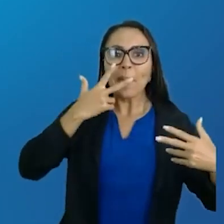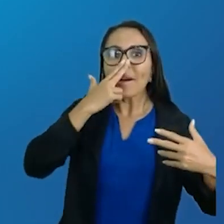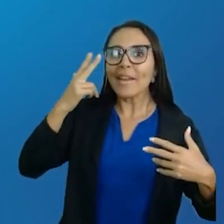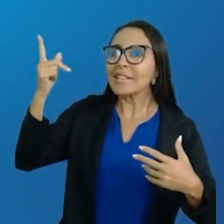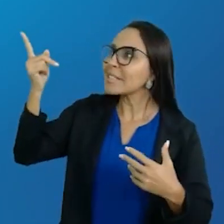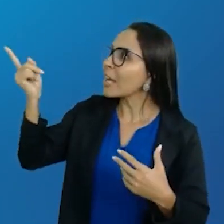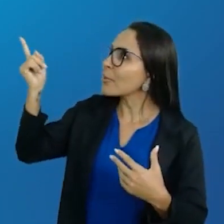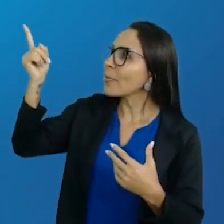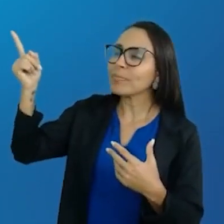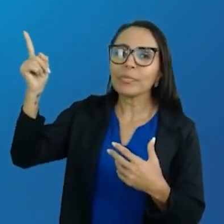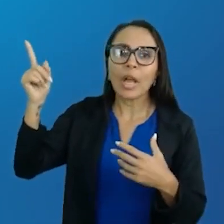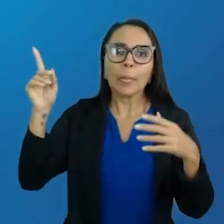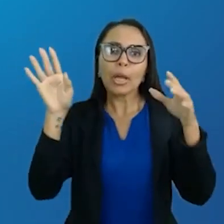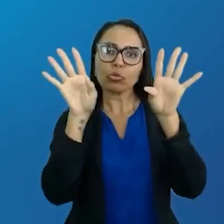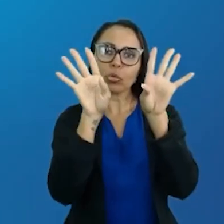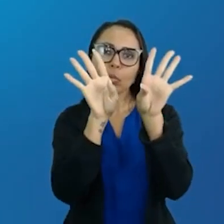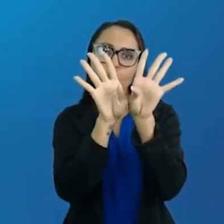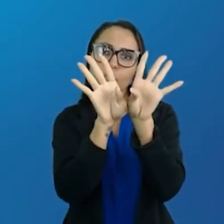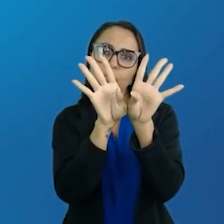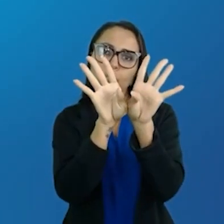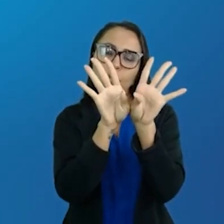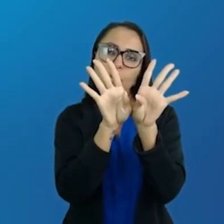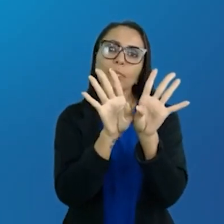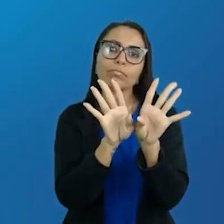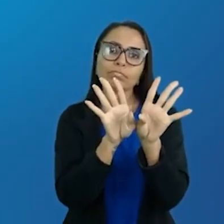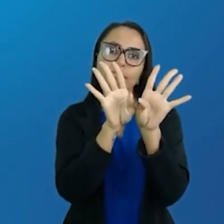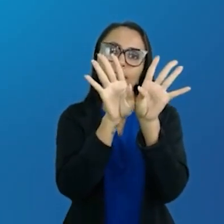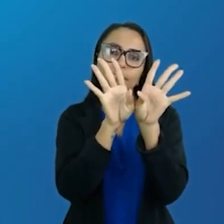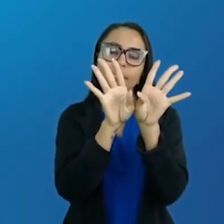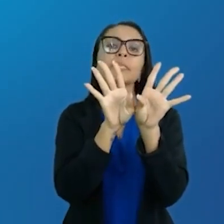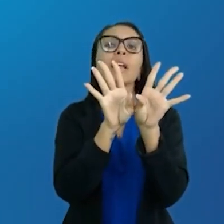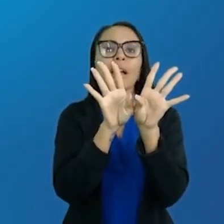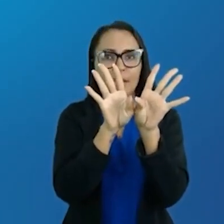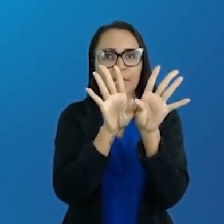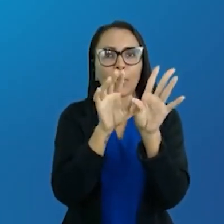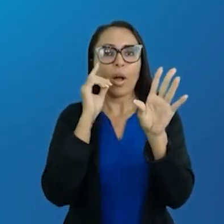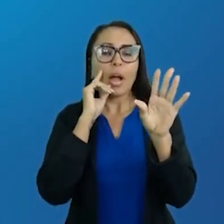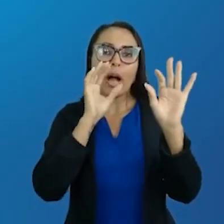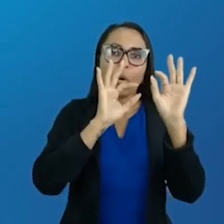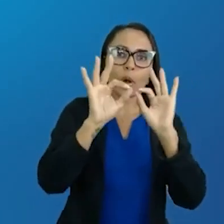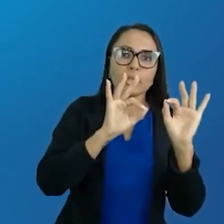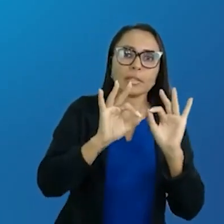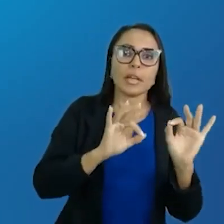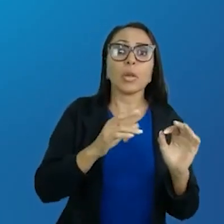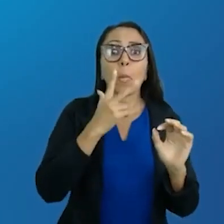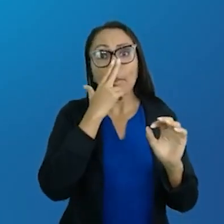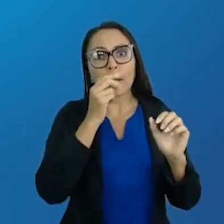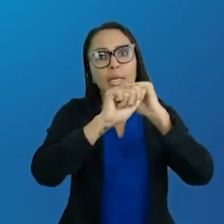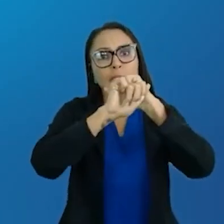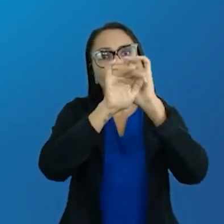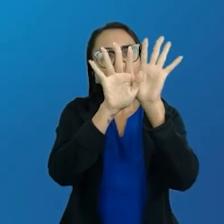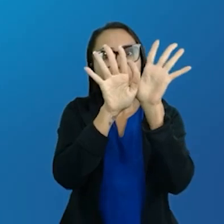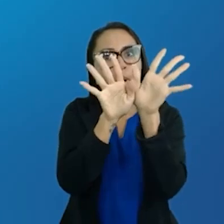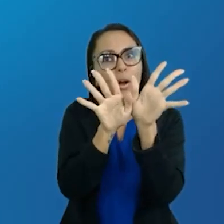essa junção de forma geométrica com desenho no meio, com inclusive uma forma geométrica cortadinha ali, já que todas não são iguais, por isso que é